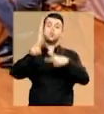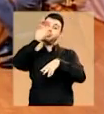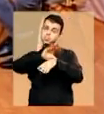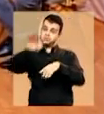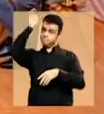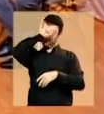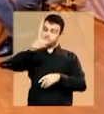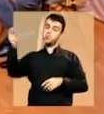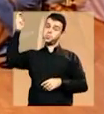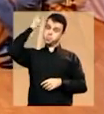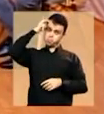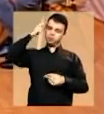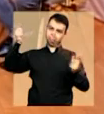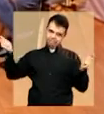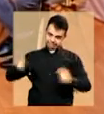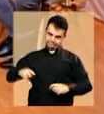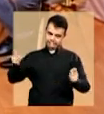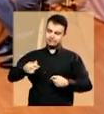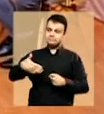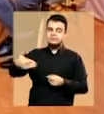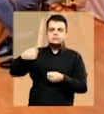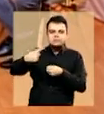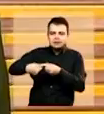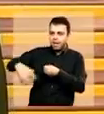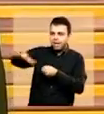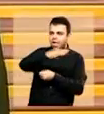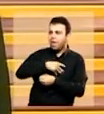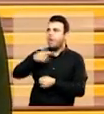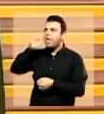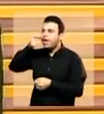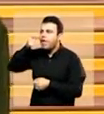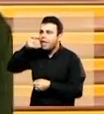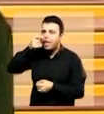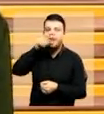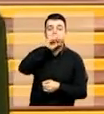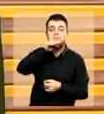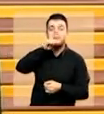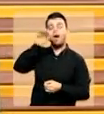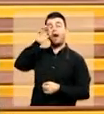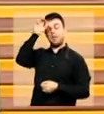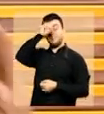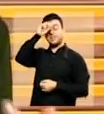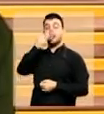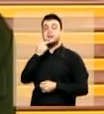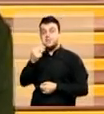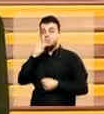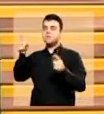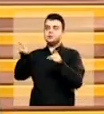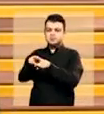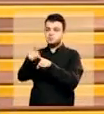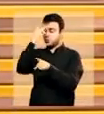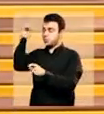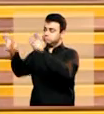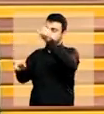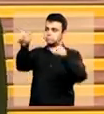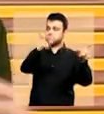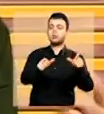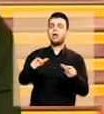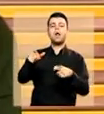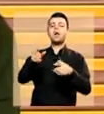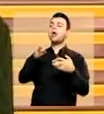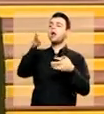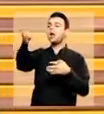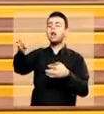a cidade, eles têm que pegar aquele gostinho de aprender o idioma, de ver como é gostoso você saber falar com as pessoas na